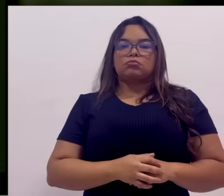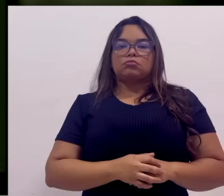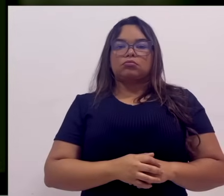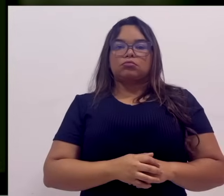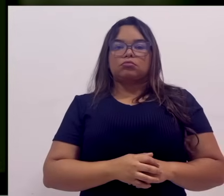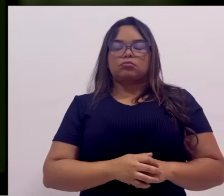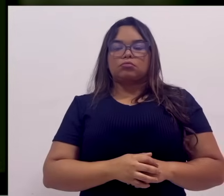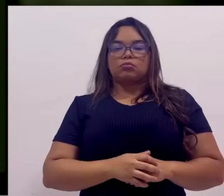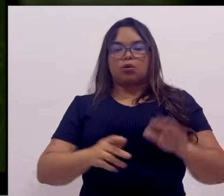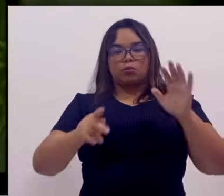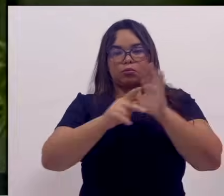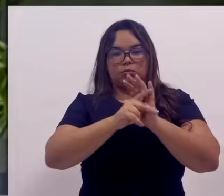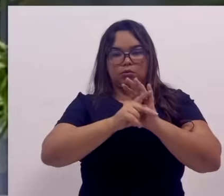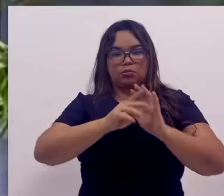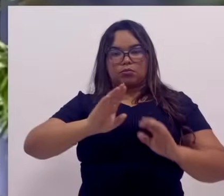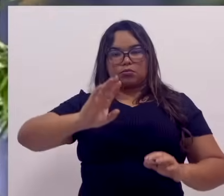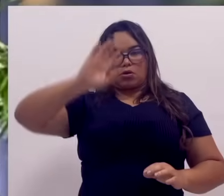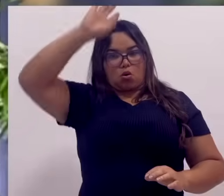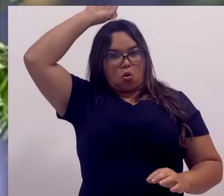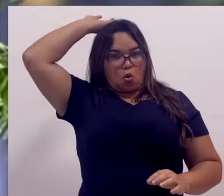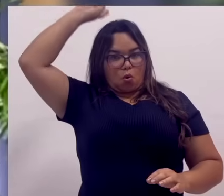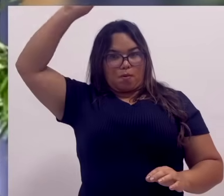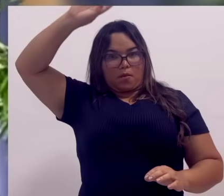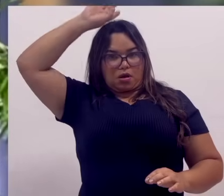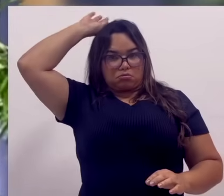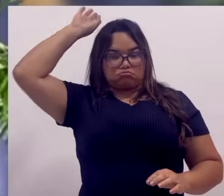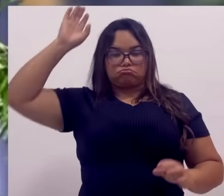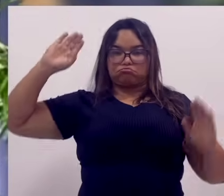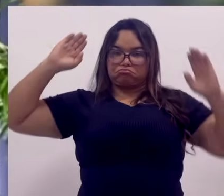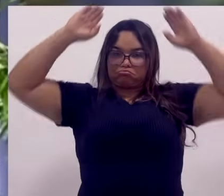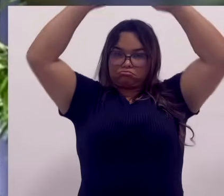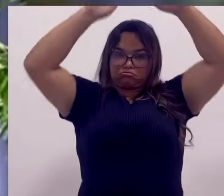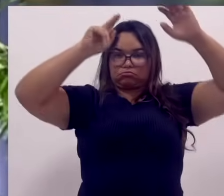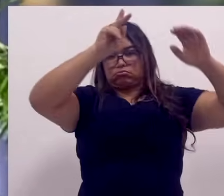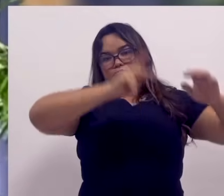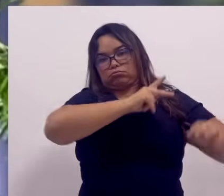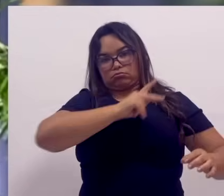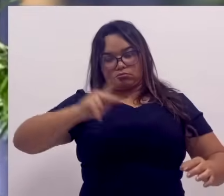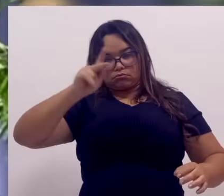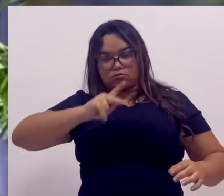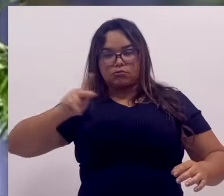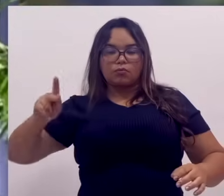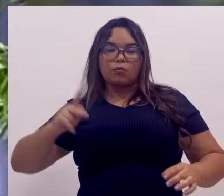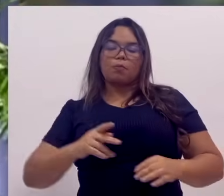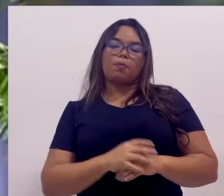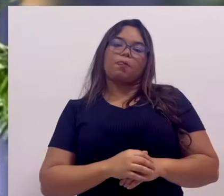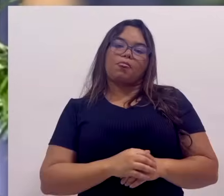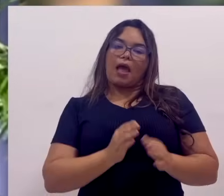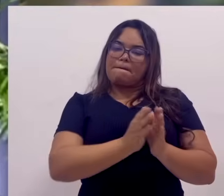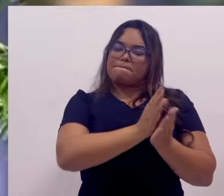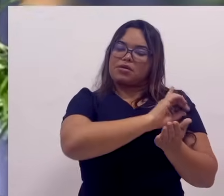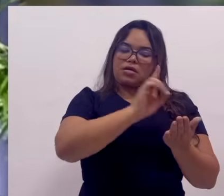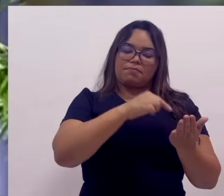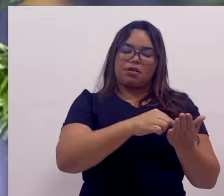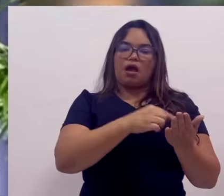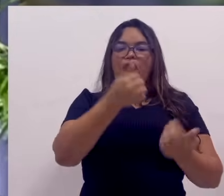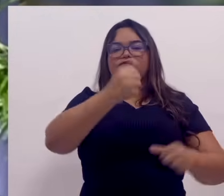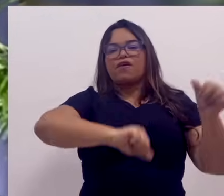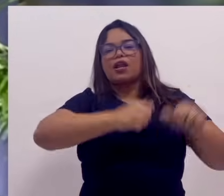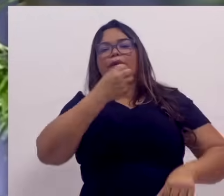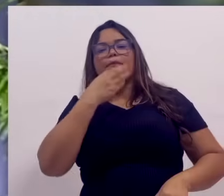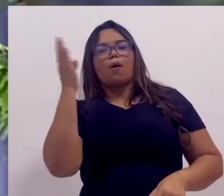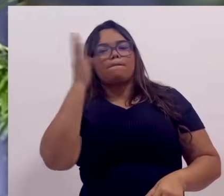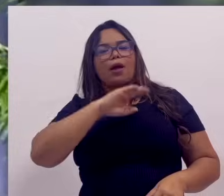Roma como corretor dos hereges, e agora a palavra não era mais o parâmetro que decidia o que era bom e o